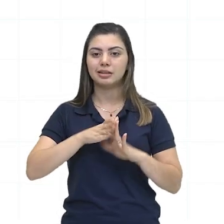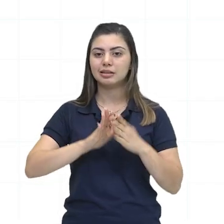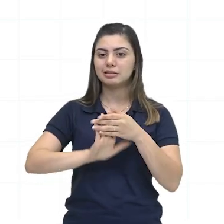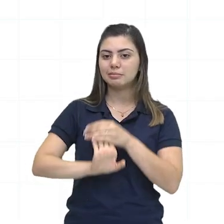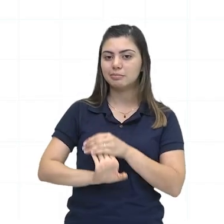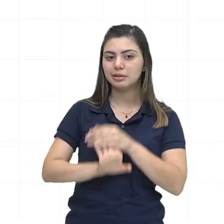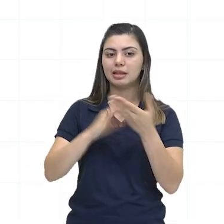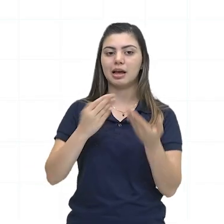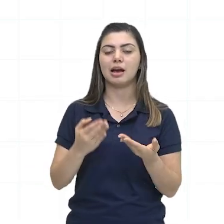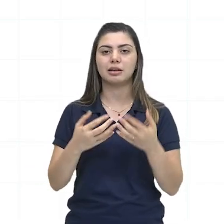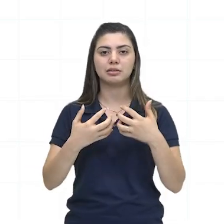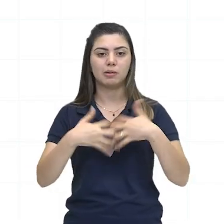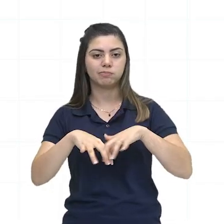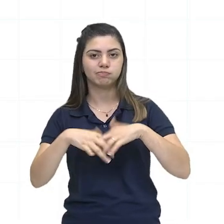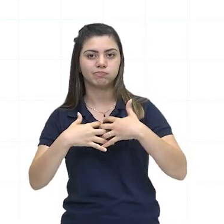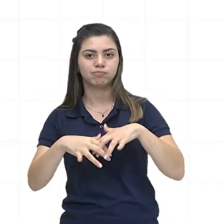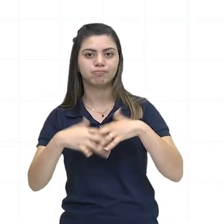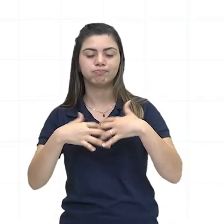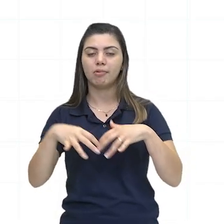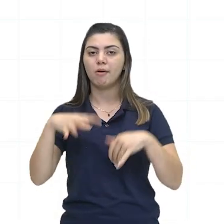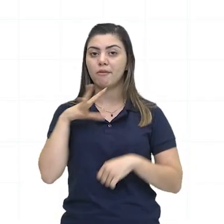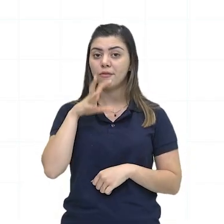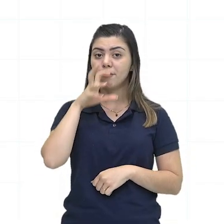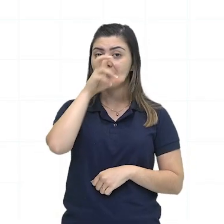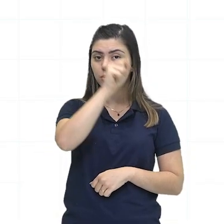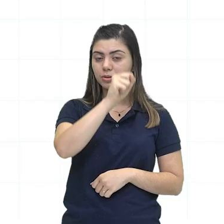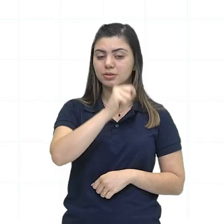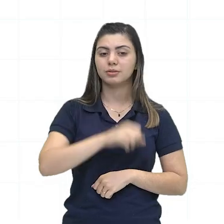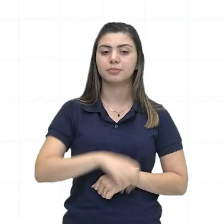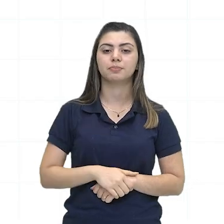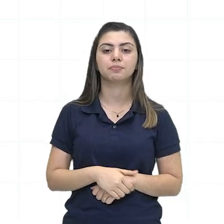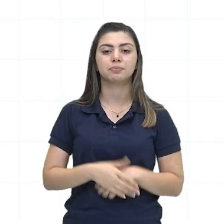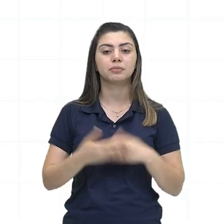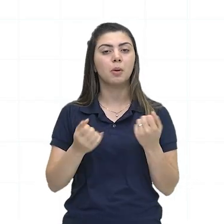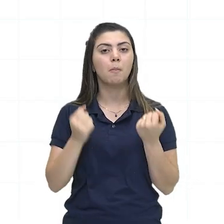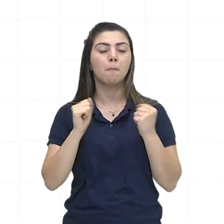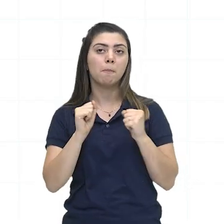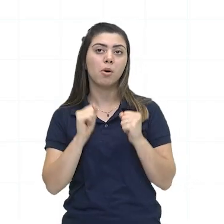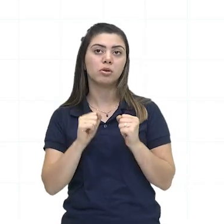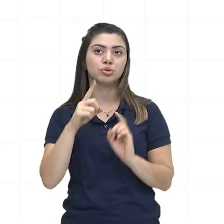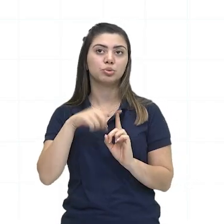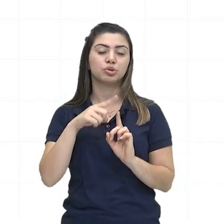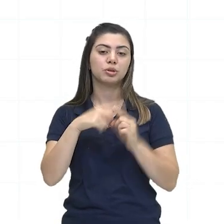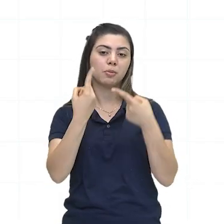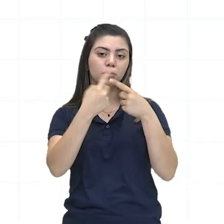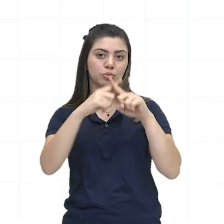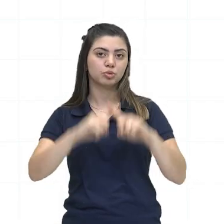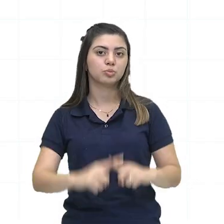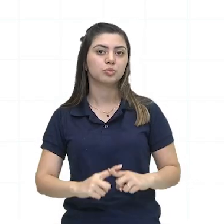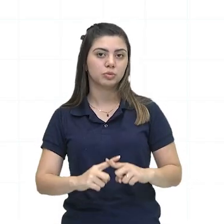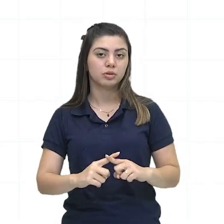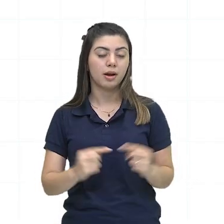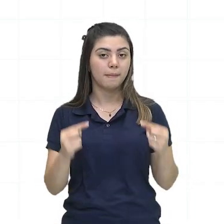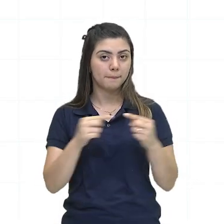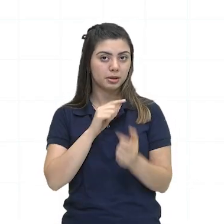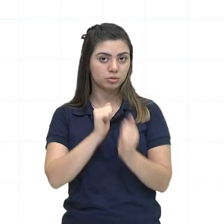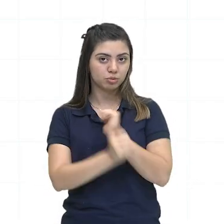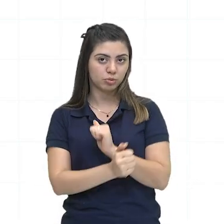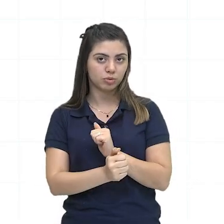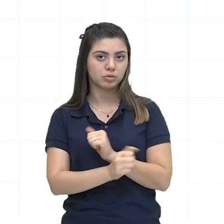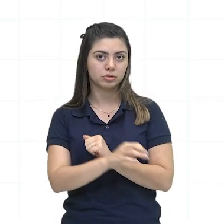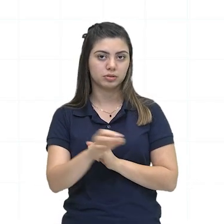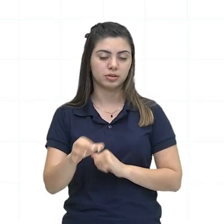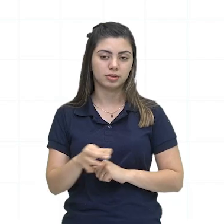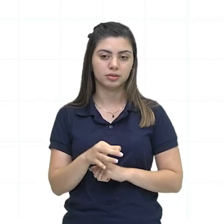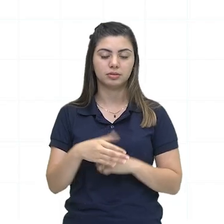coordenação motora e força. Ela pode ser competitiva, caracterizada como esporte, né, que a gente também